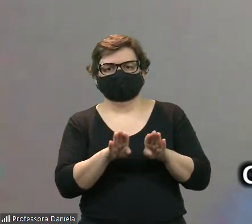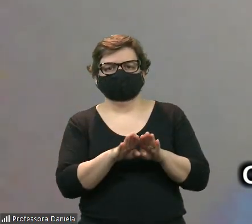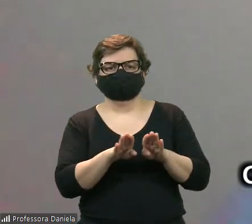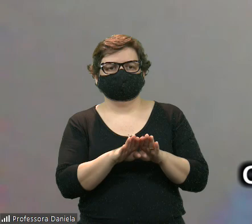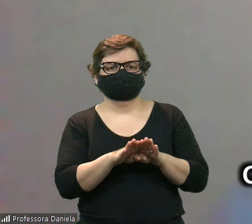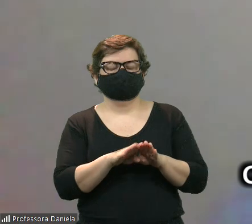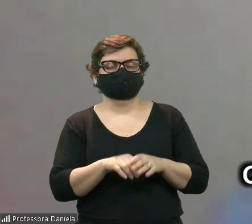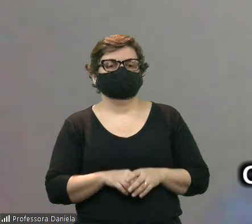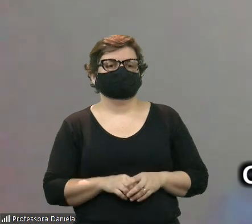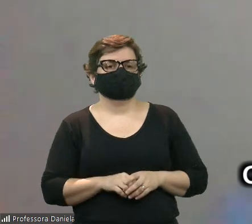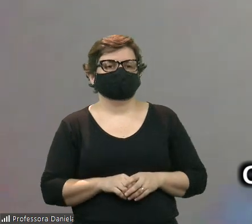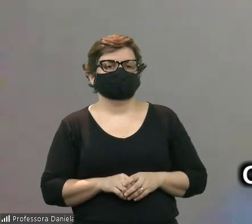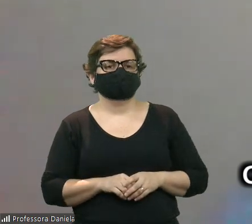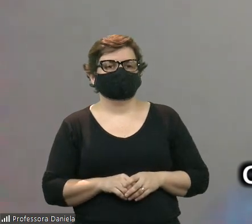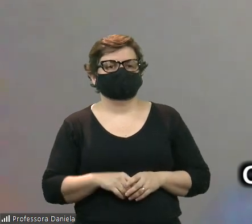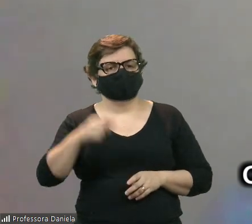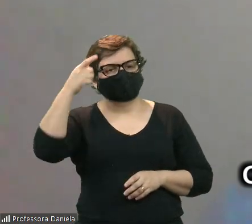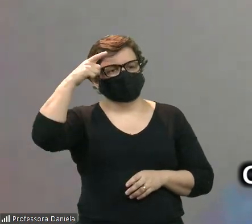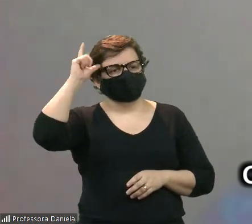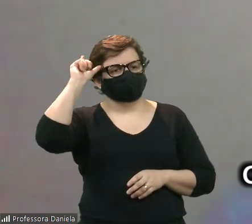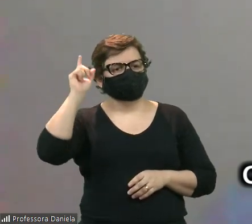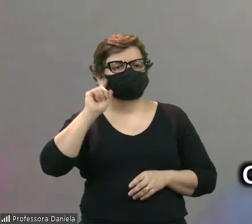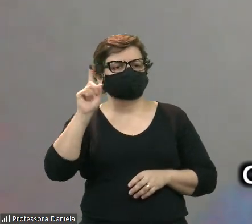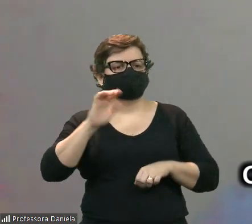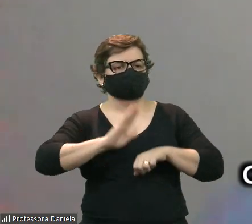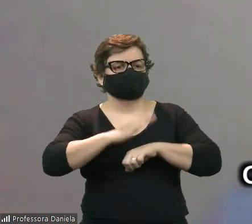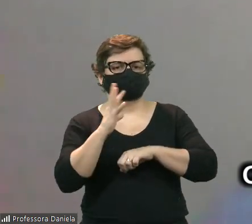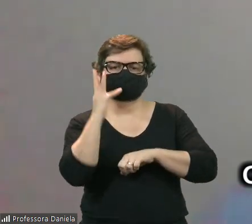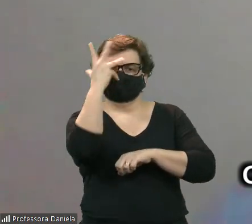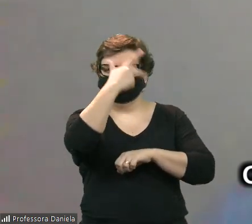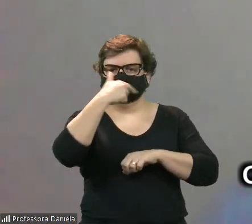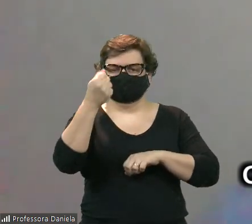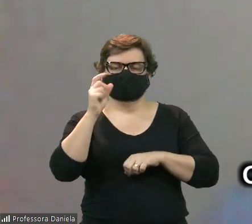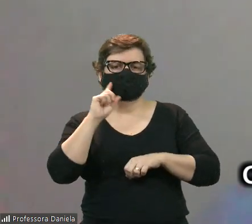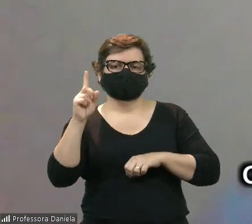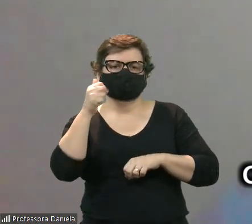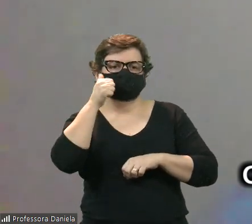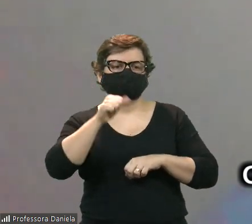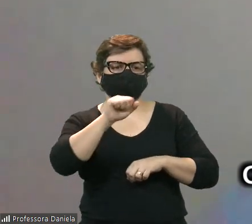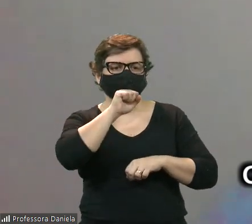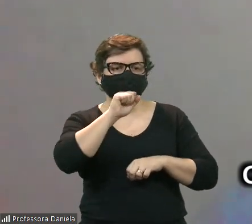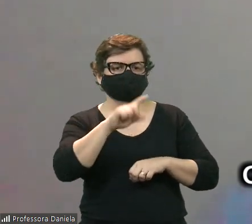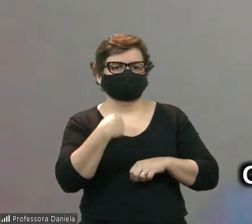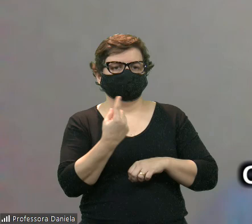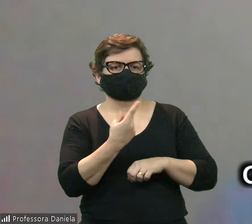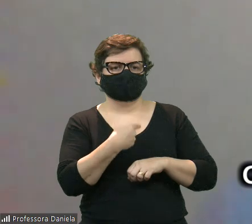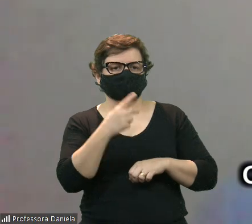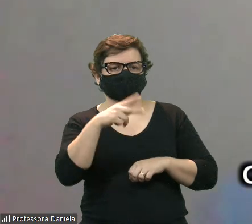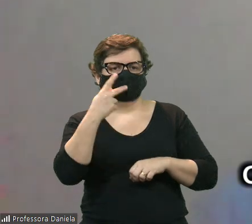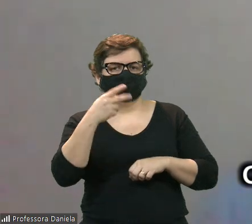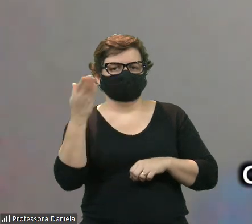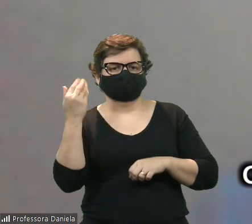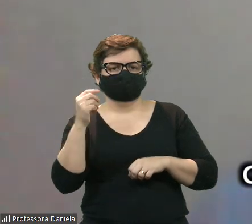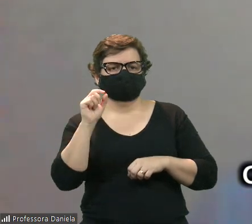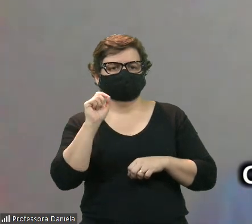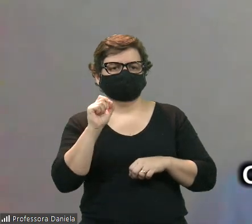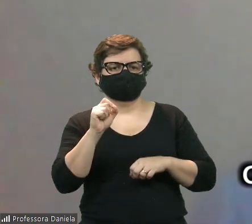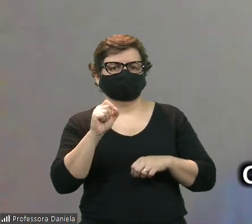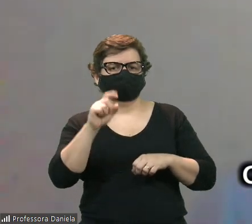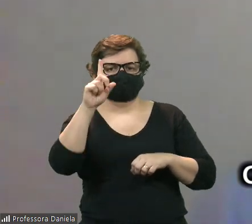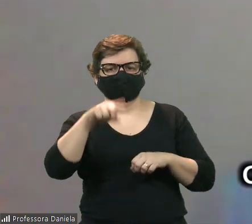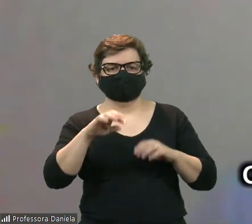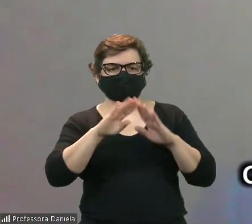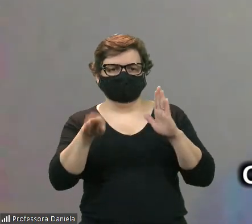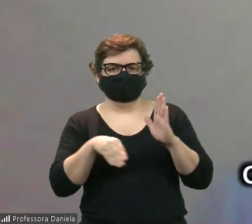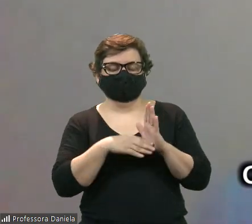e... Por ontem, a data tão bonita, né, que é o Dia das Mães, na verdade a gente fala que o Dia das Mães são todos os